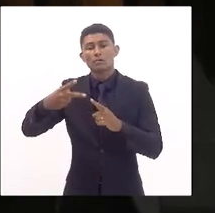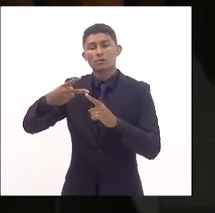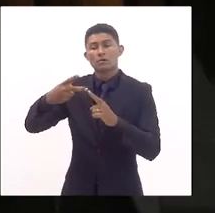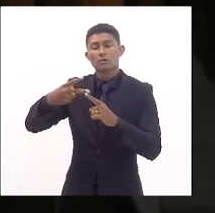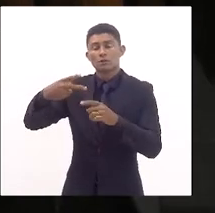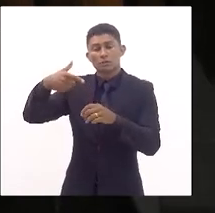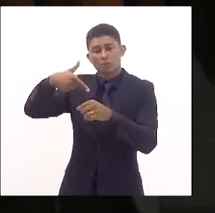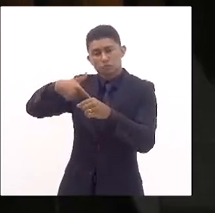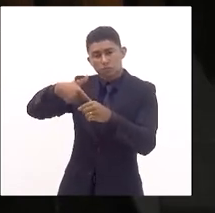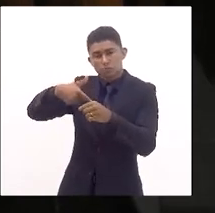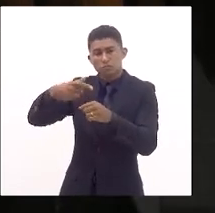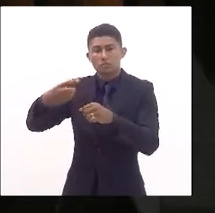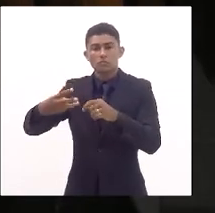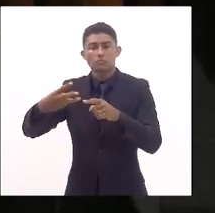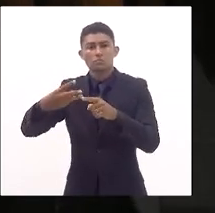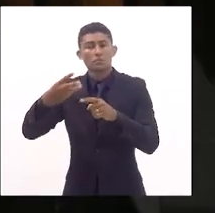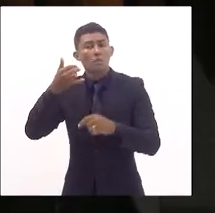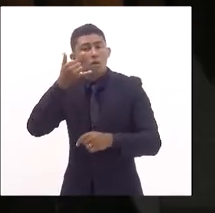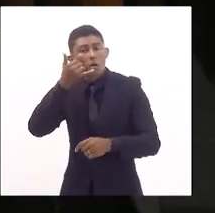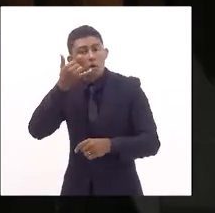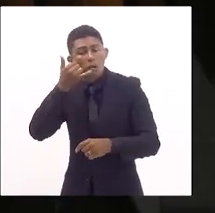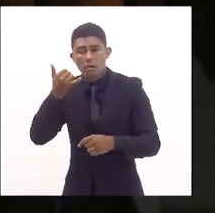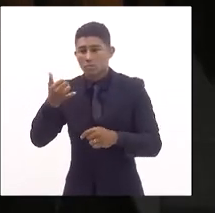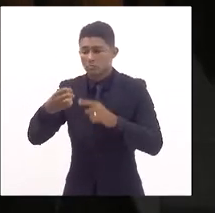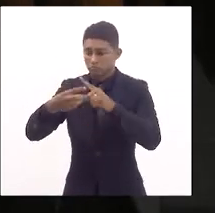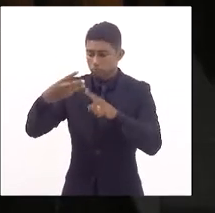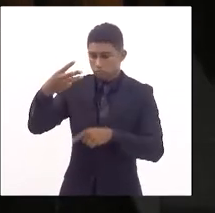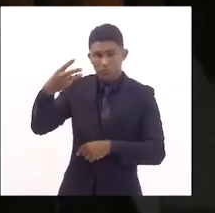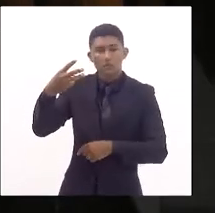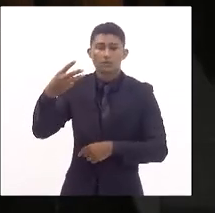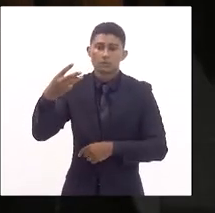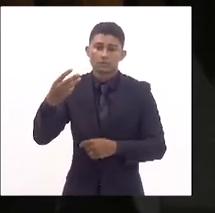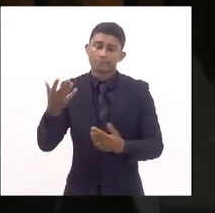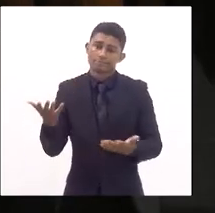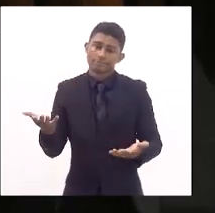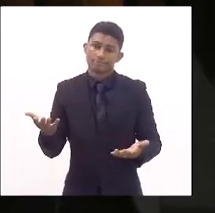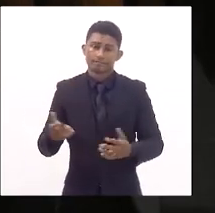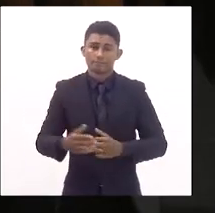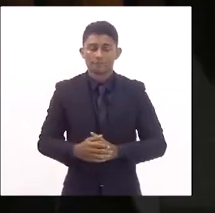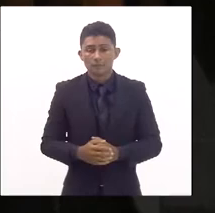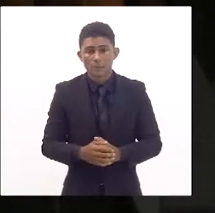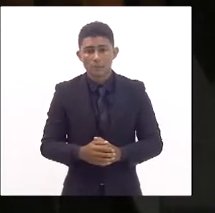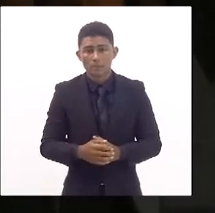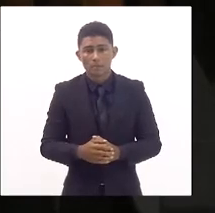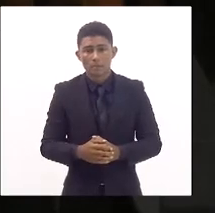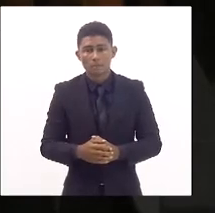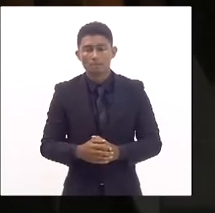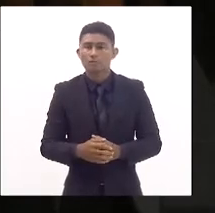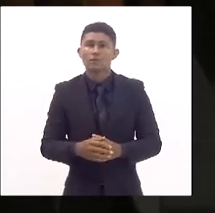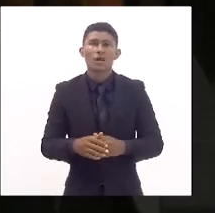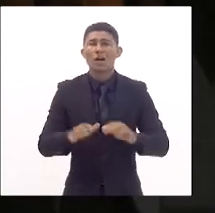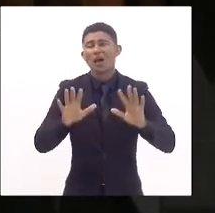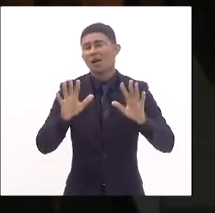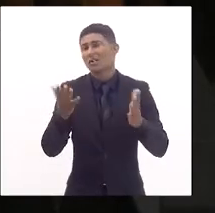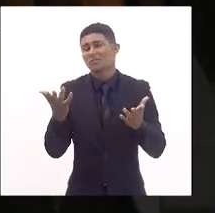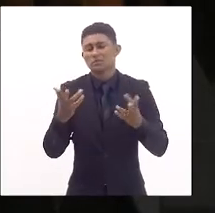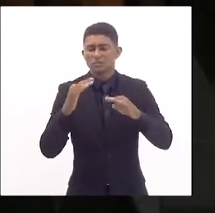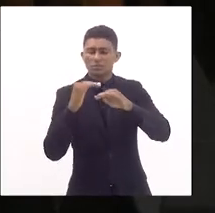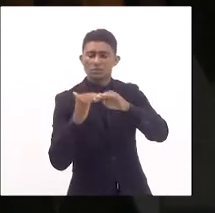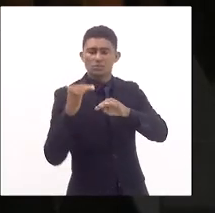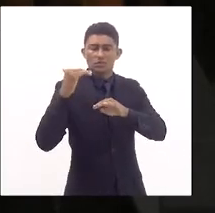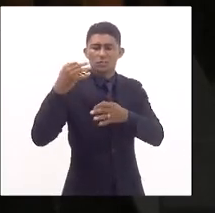combustíveis primeira questão é a mais o Supremo